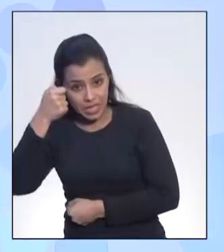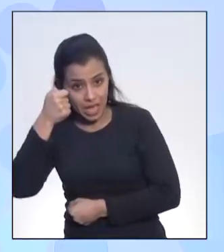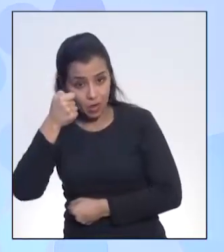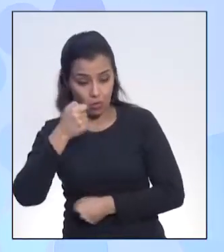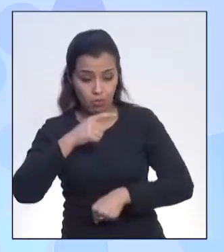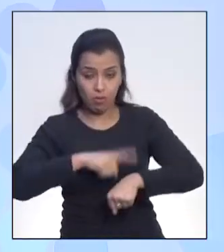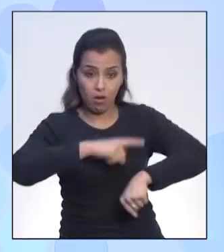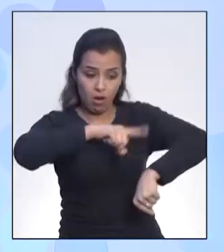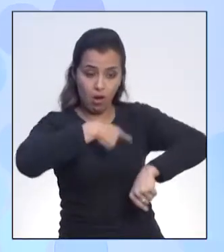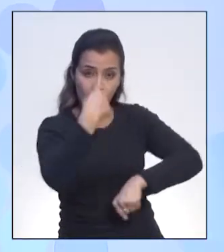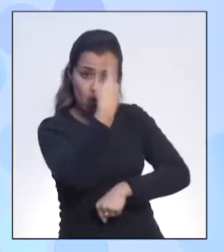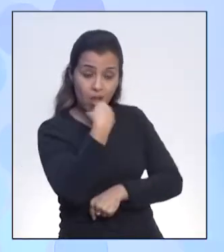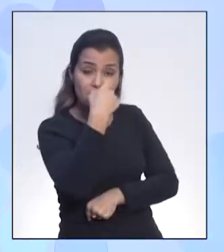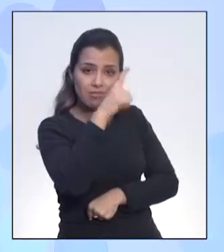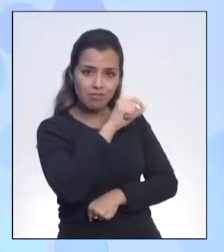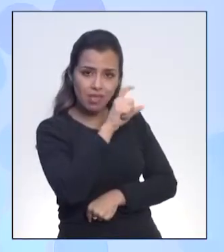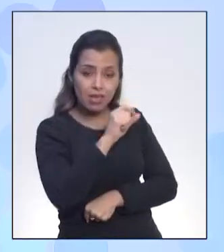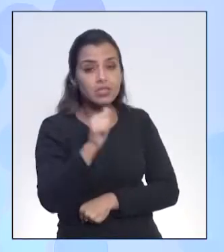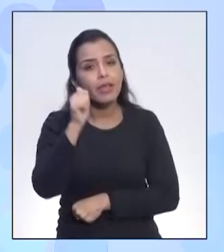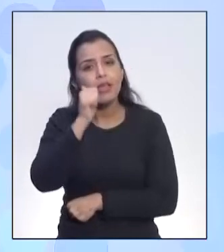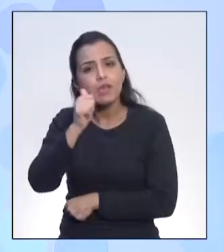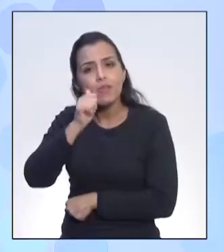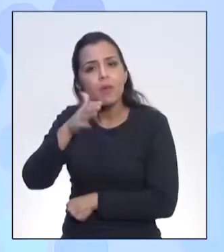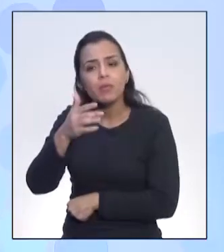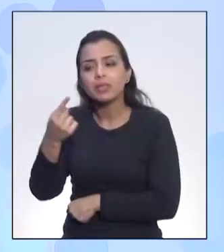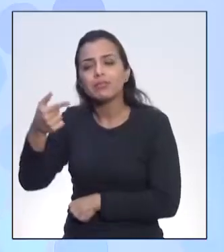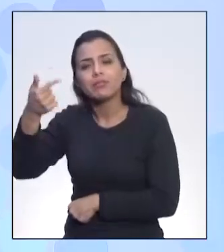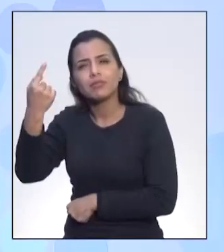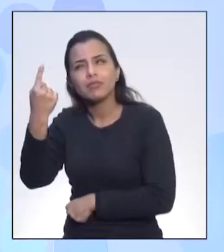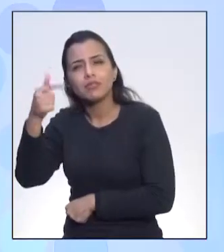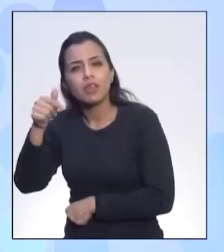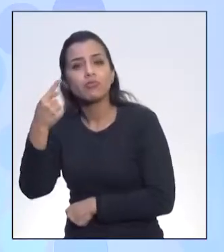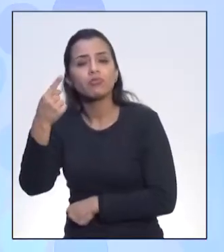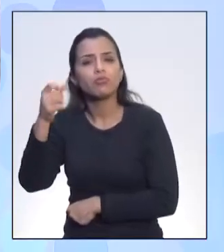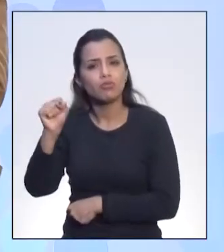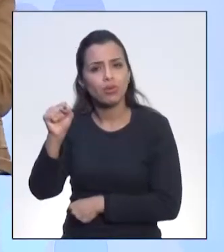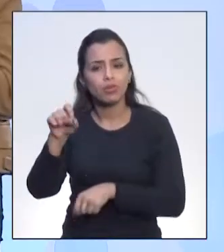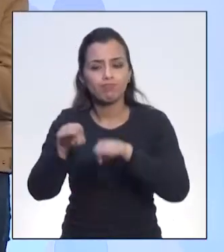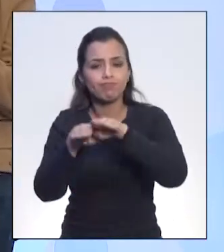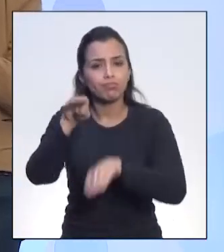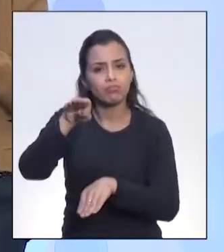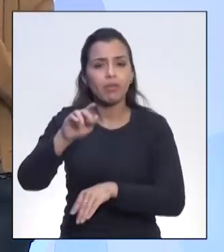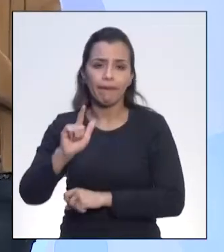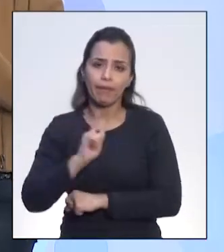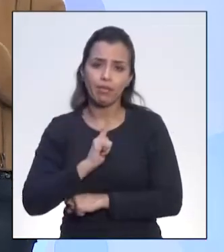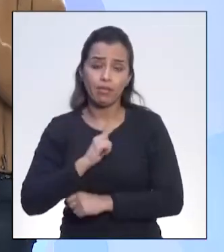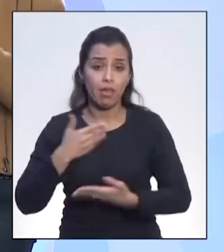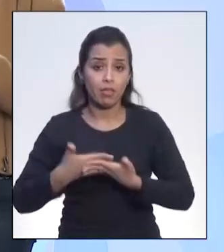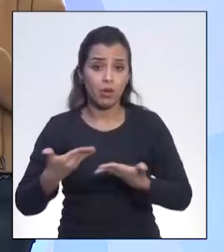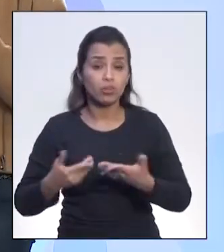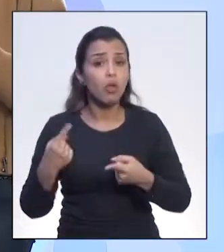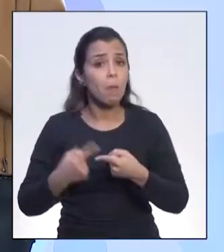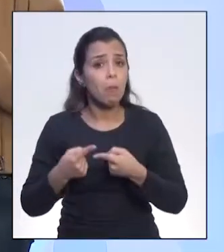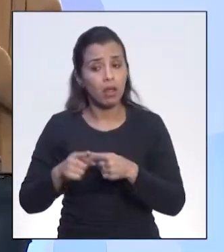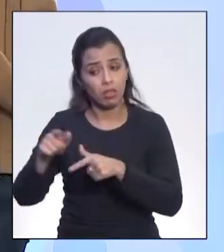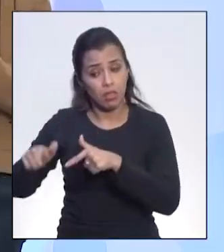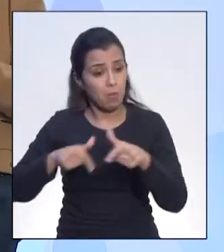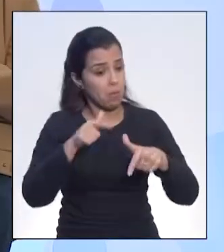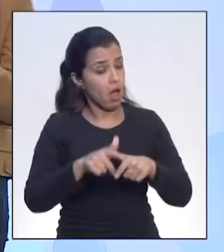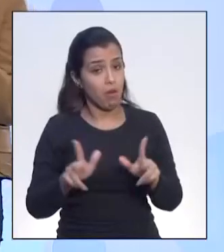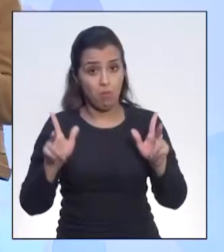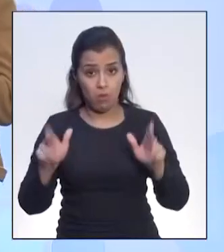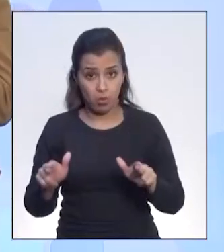brancas e mulheres negras gastam, em média, entre 17 e 18 horas, e isso é uma desigualdade, porque ambos trabalham e